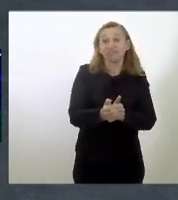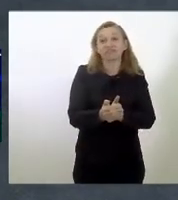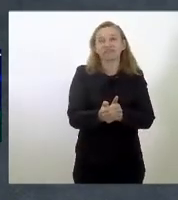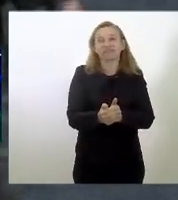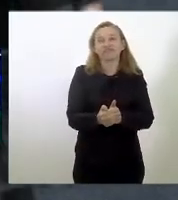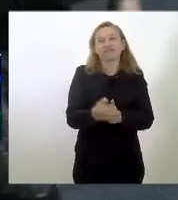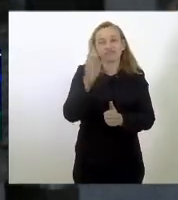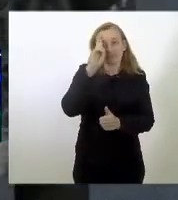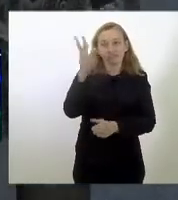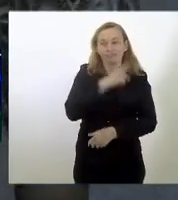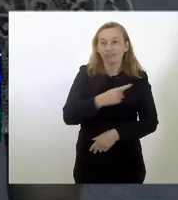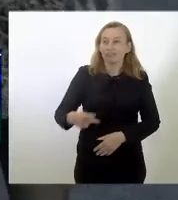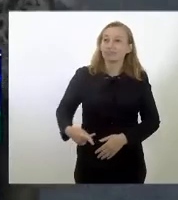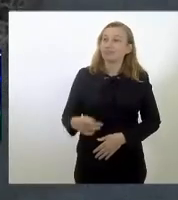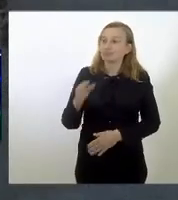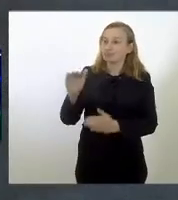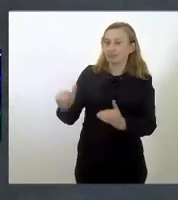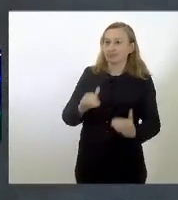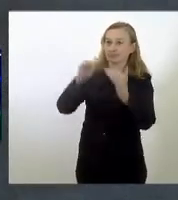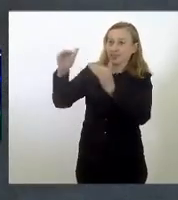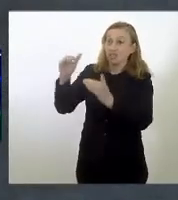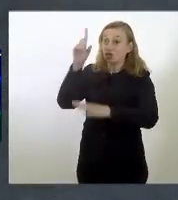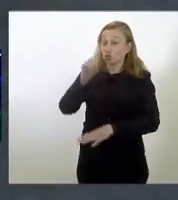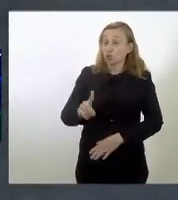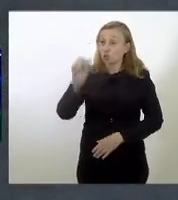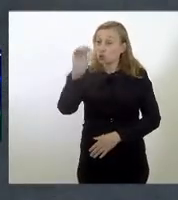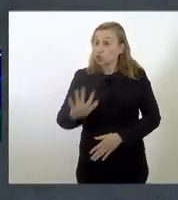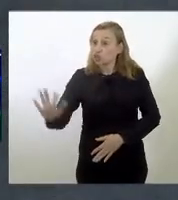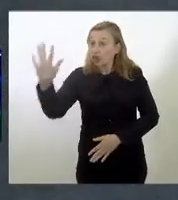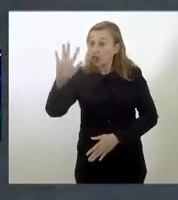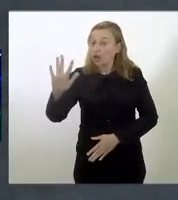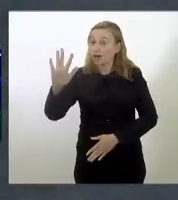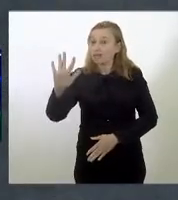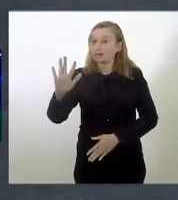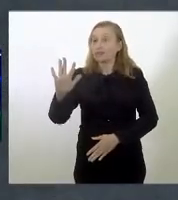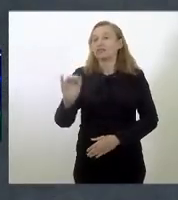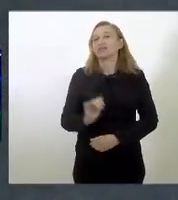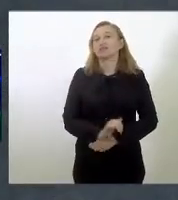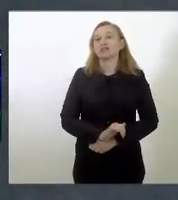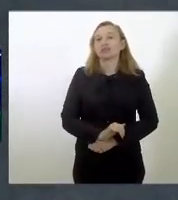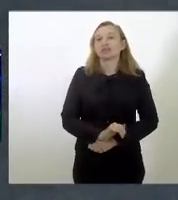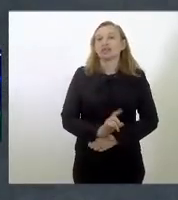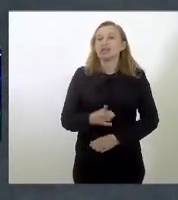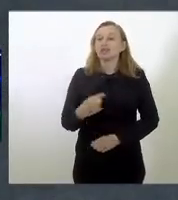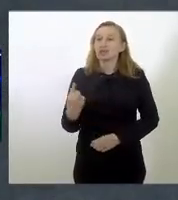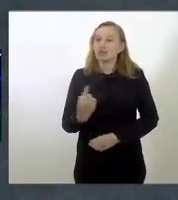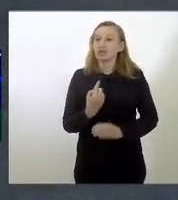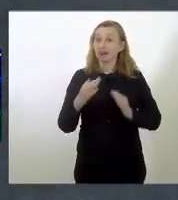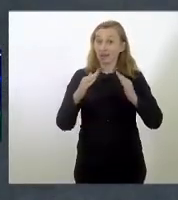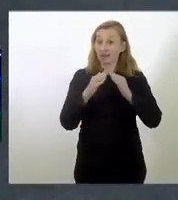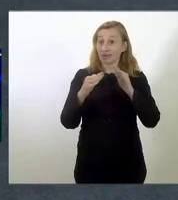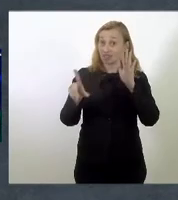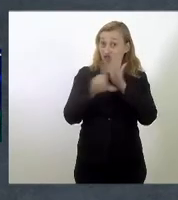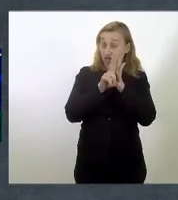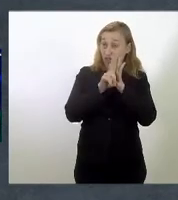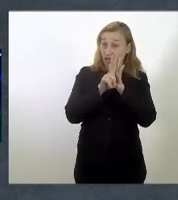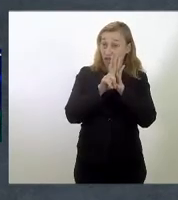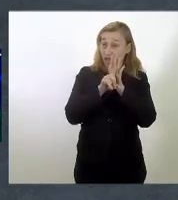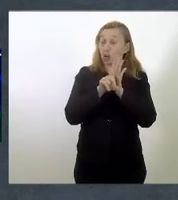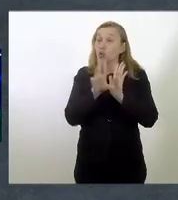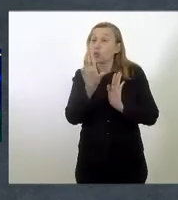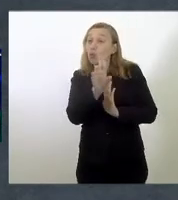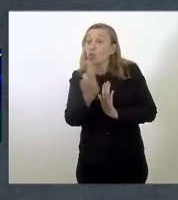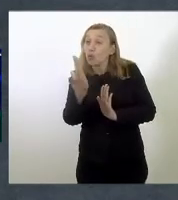Vossa Excelência determinasse ao diretor-geral para que colocasse na nossa Casa de Leis o